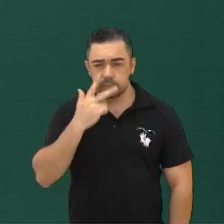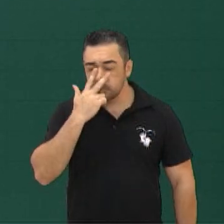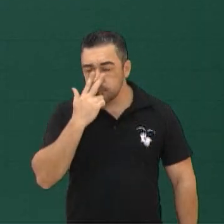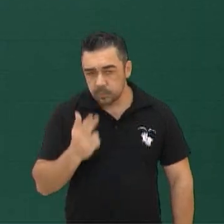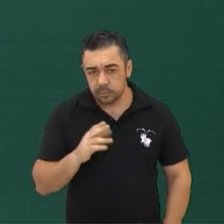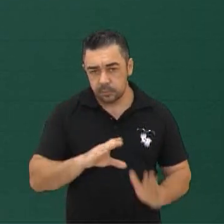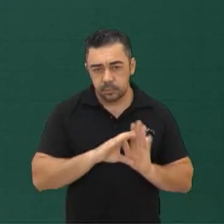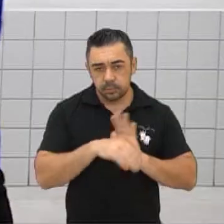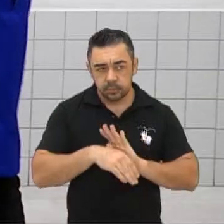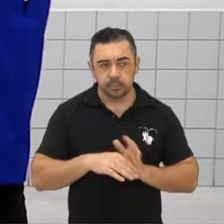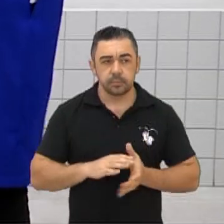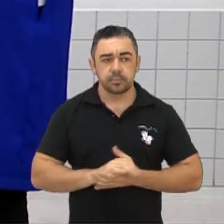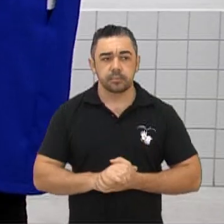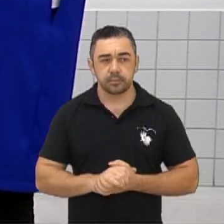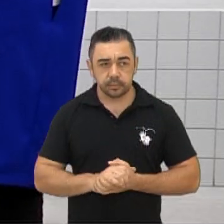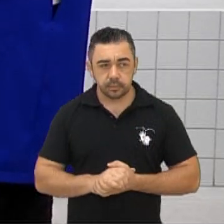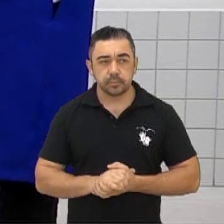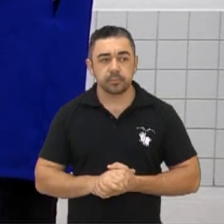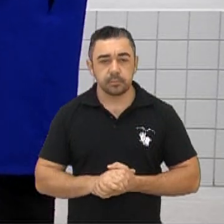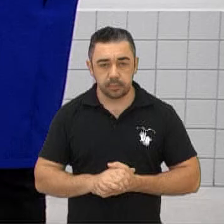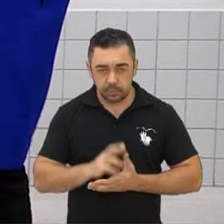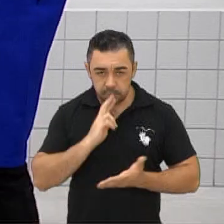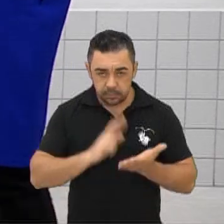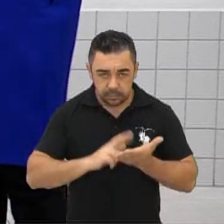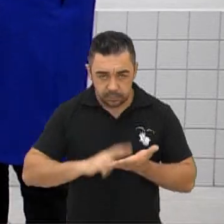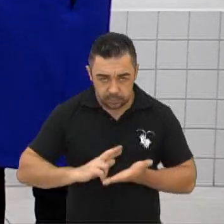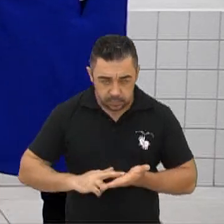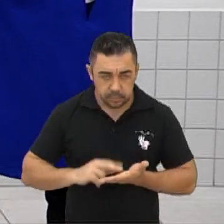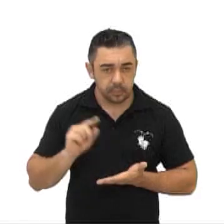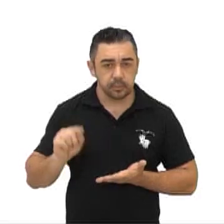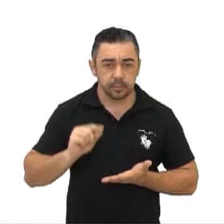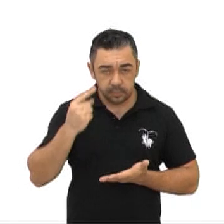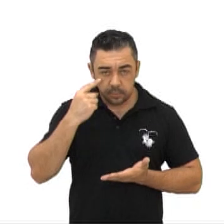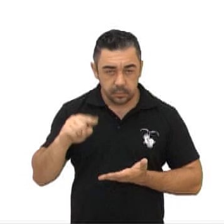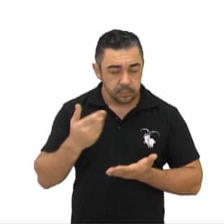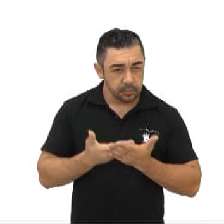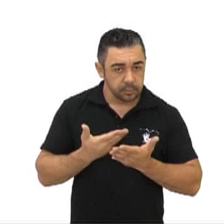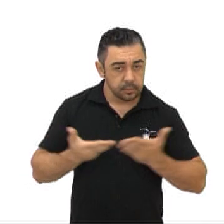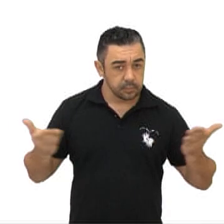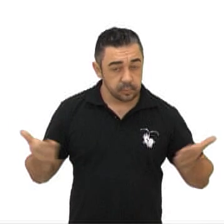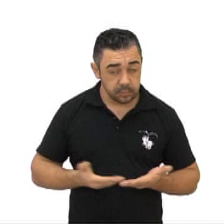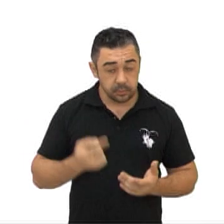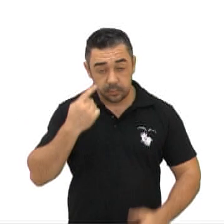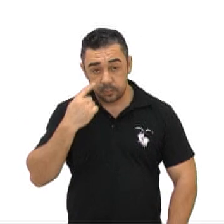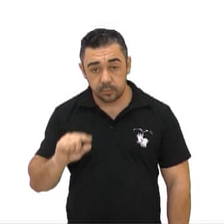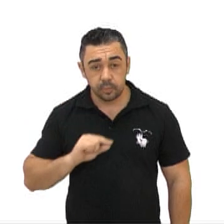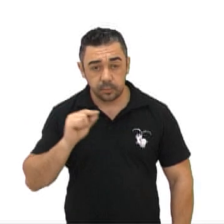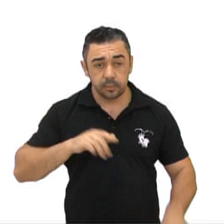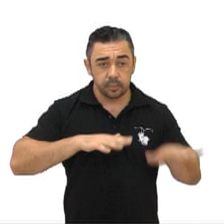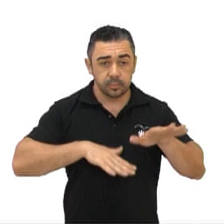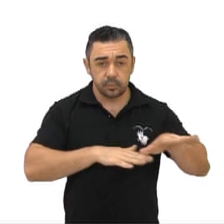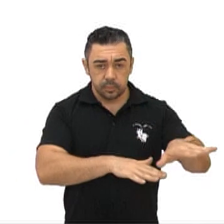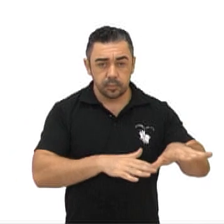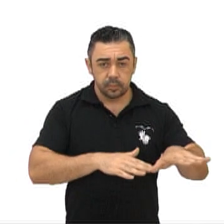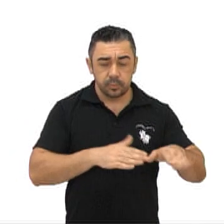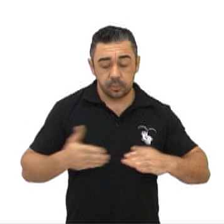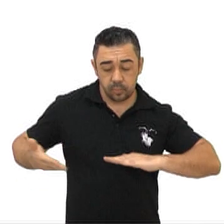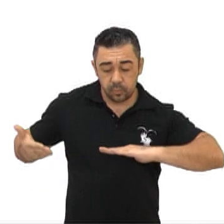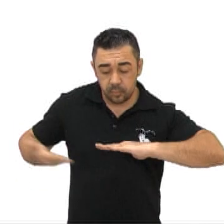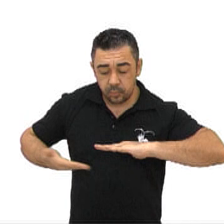desse conceito? Responde lá. Vamos definir o que a gente vai ver na aula de hoje? Nós vamos ver o movimento